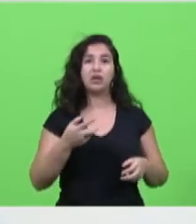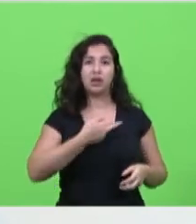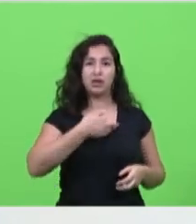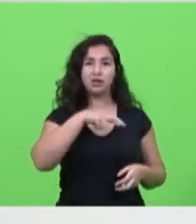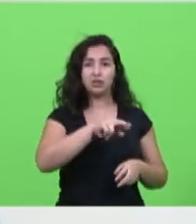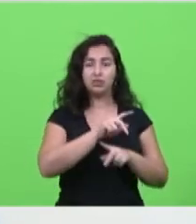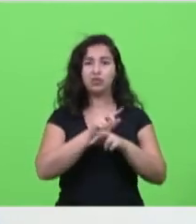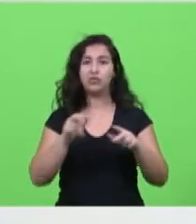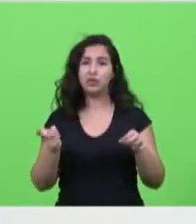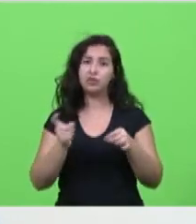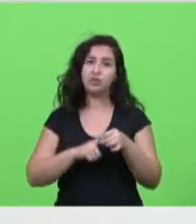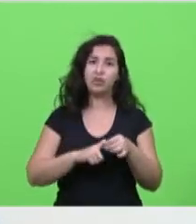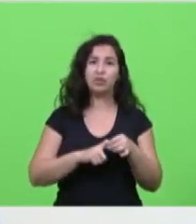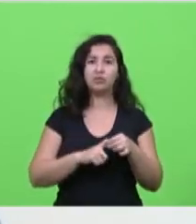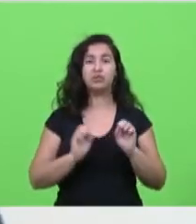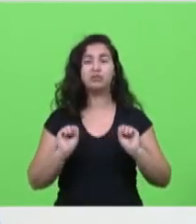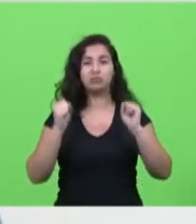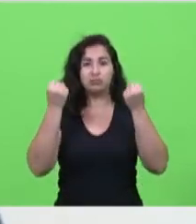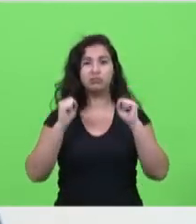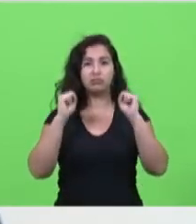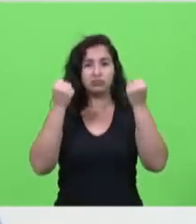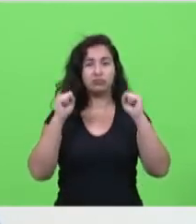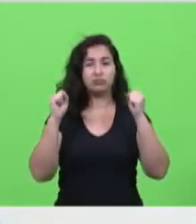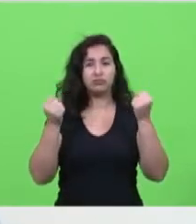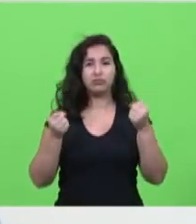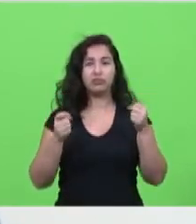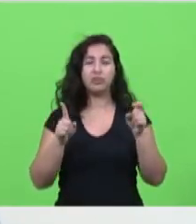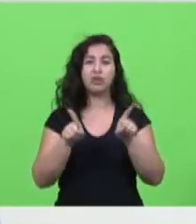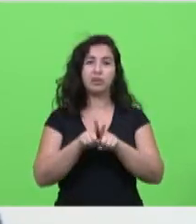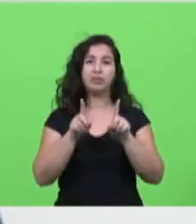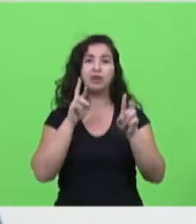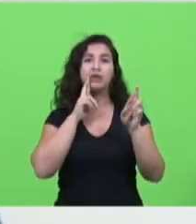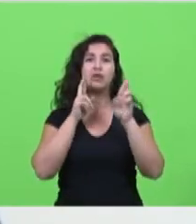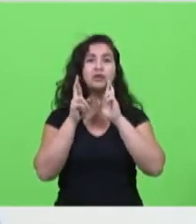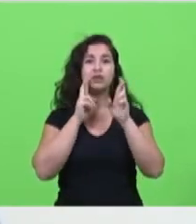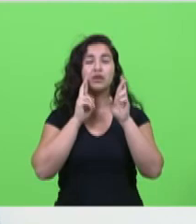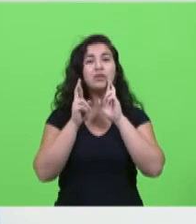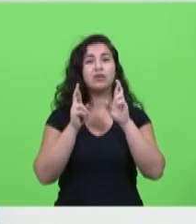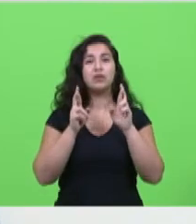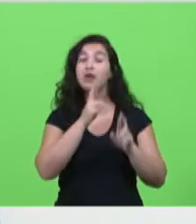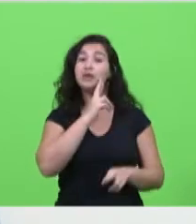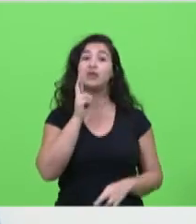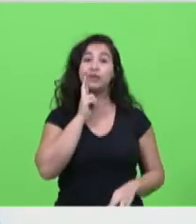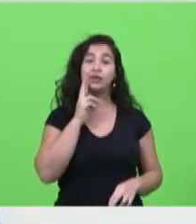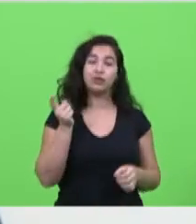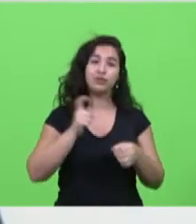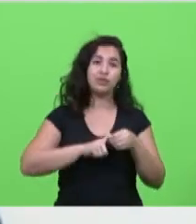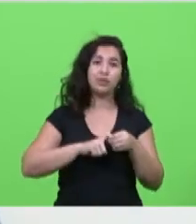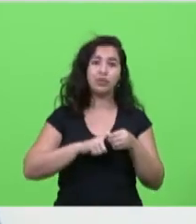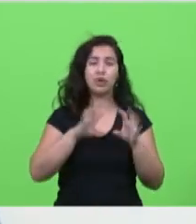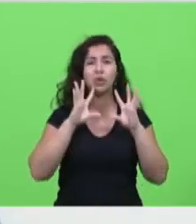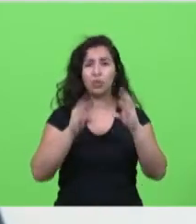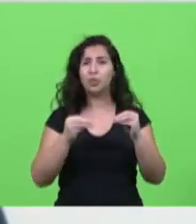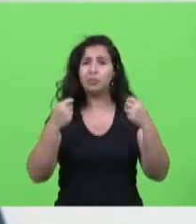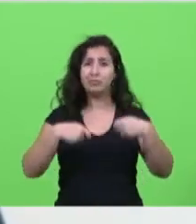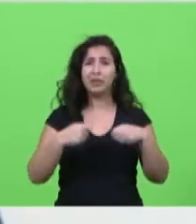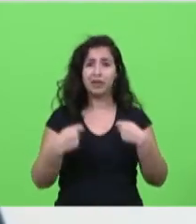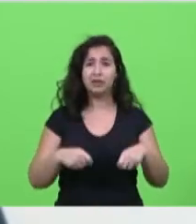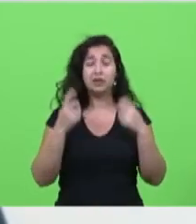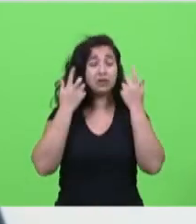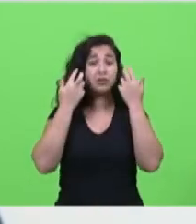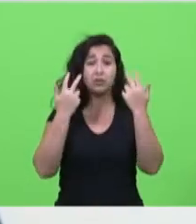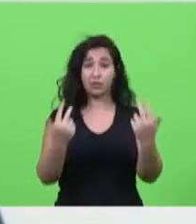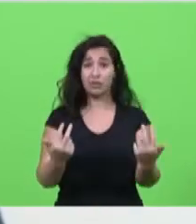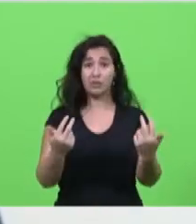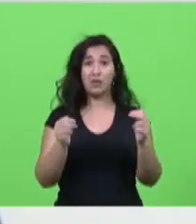academias, né? Enfim, os restaurantes devem voltar. A gente precisa conviver com a normalidade. A questão, por exemplo, de cidades